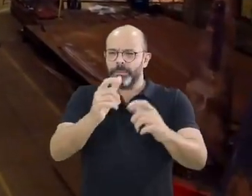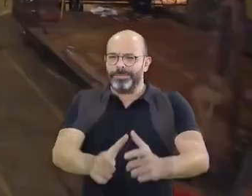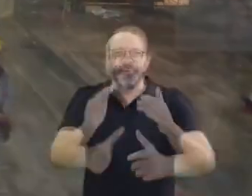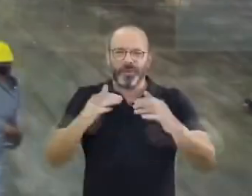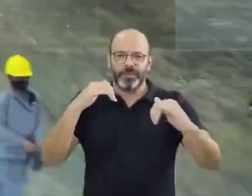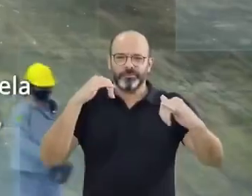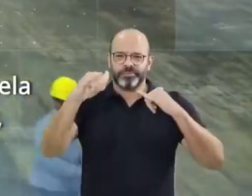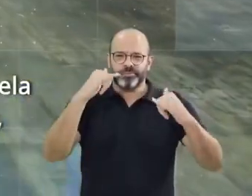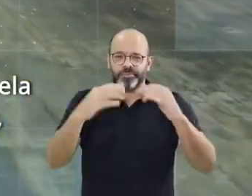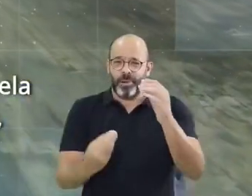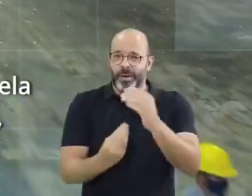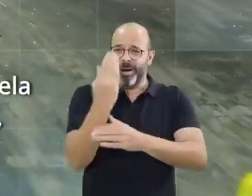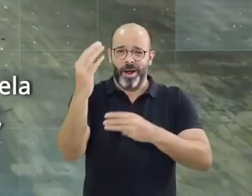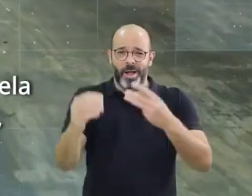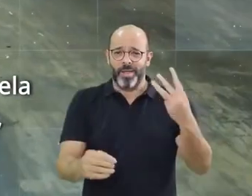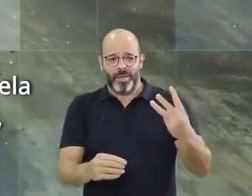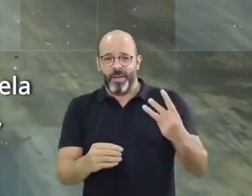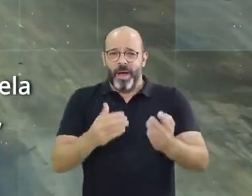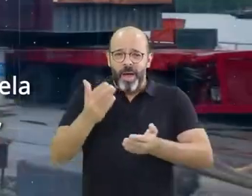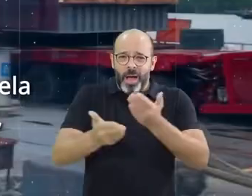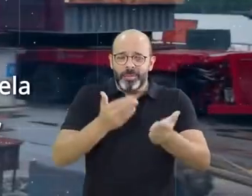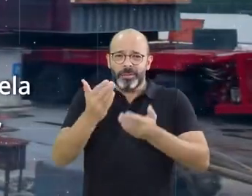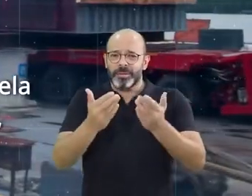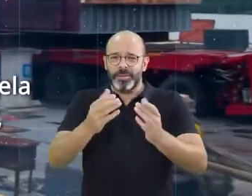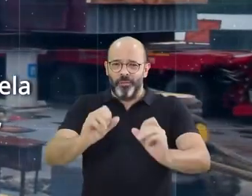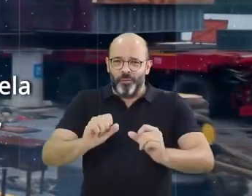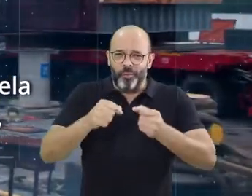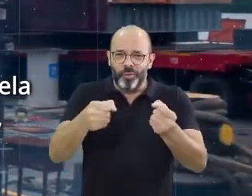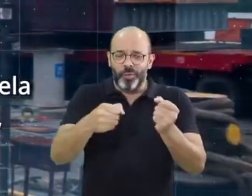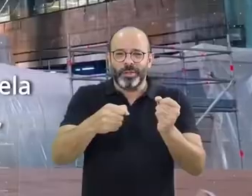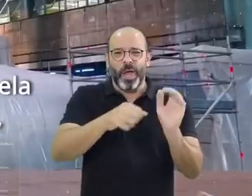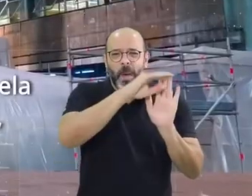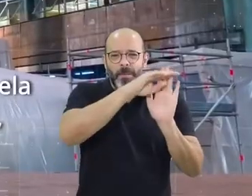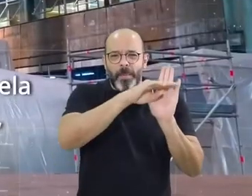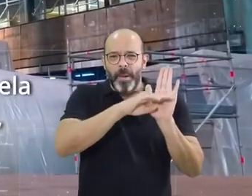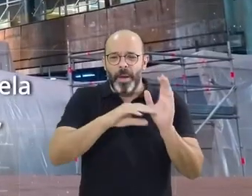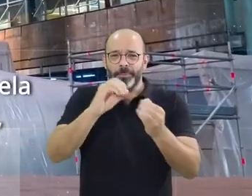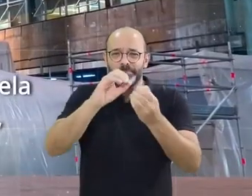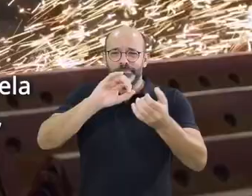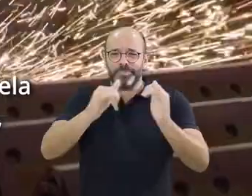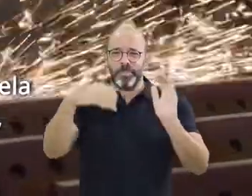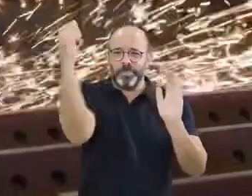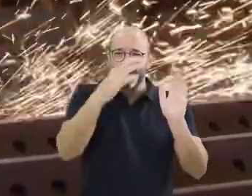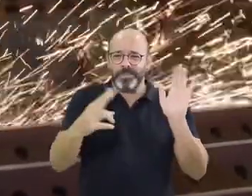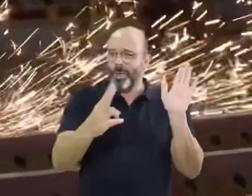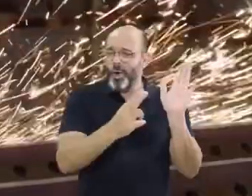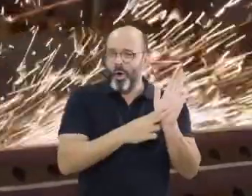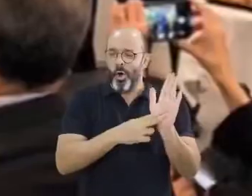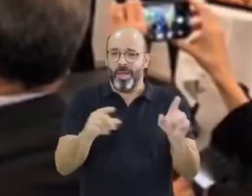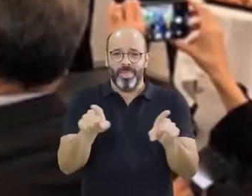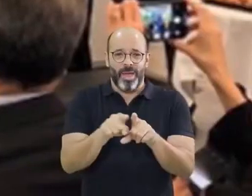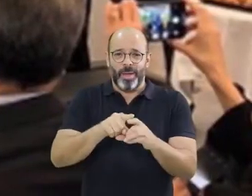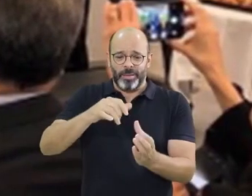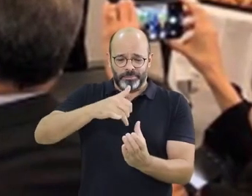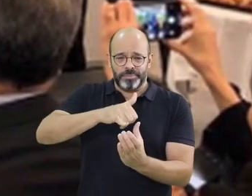Brasil. Somos uma empresa do ramo de energia pela própria natureza. Fundados para atender, fortalecer